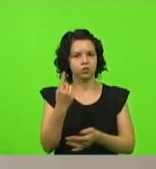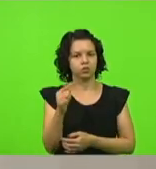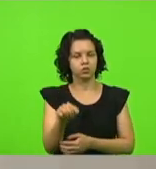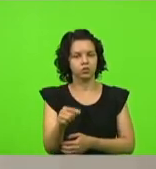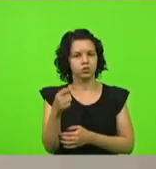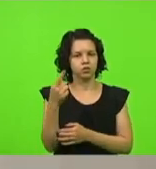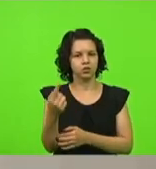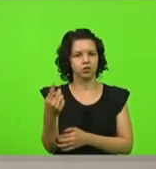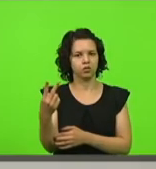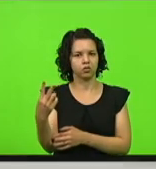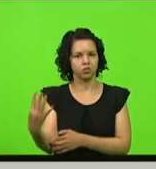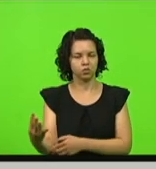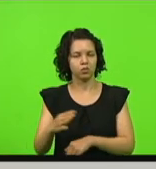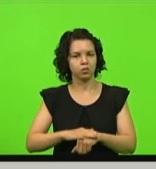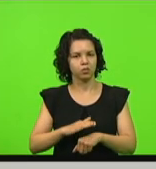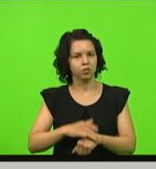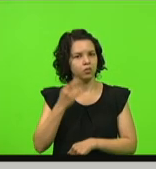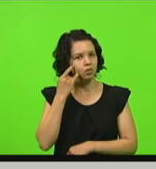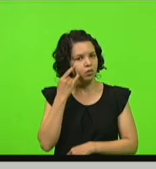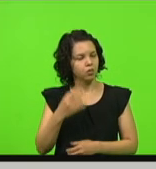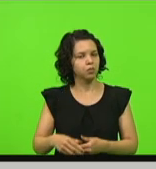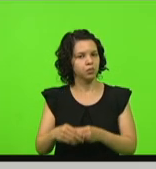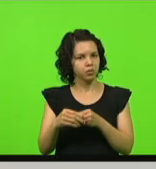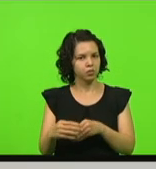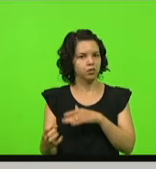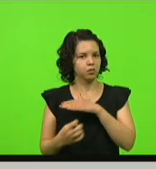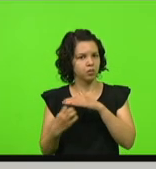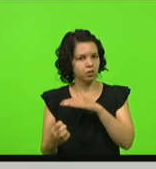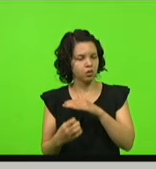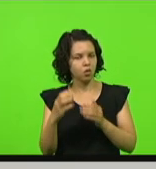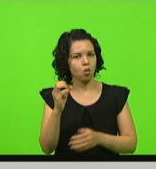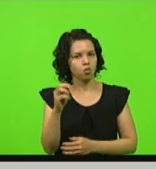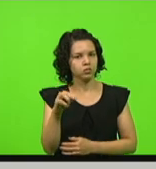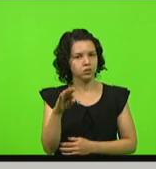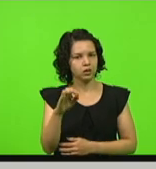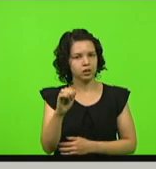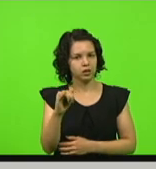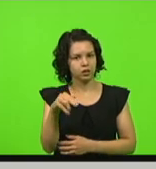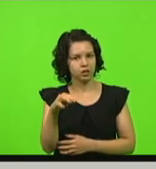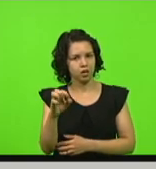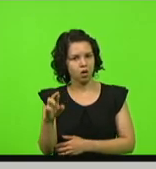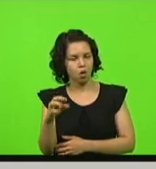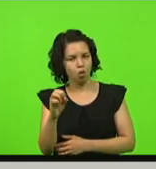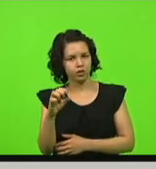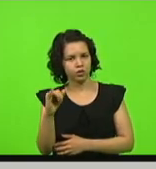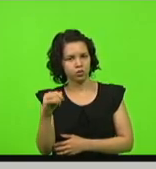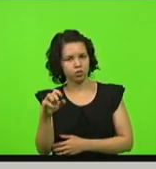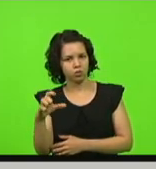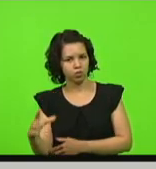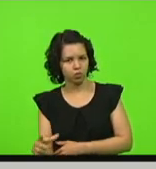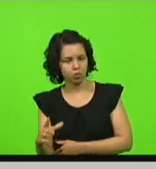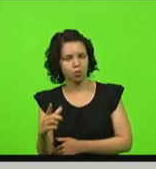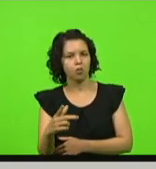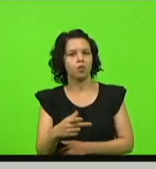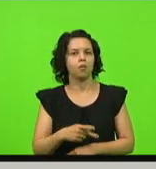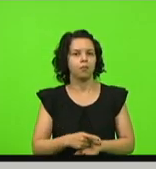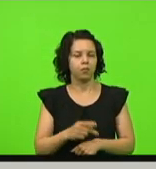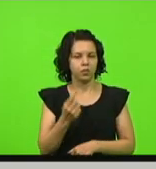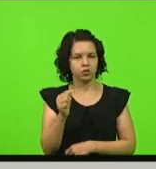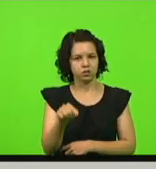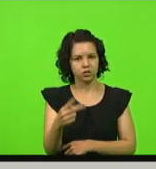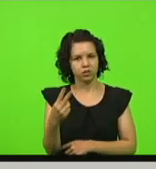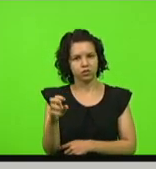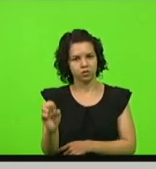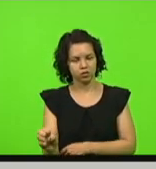1124, autor deputado Mauro de Nadal, cumprimentando a empresa Container Oil. Moção 1125, autor deputado Mauro de Nadal, cumprimentando a